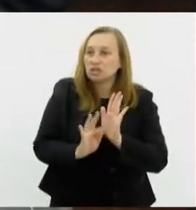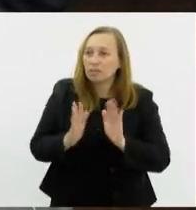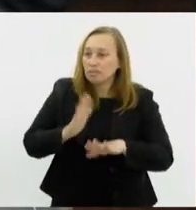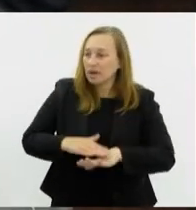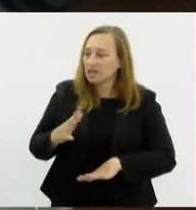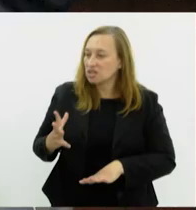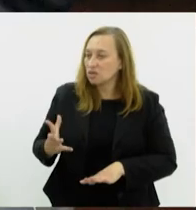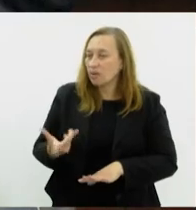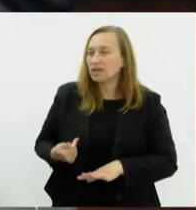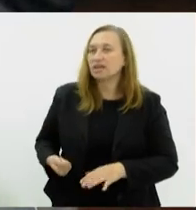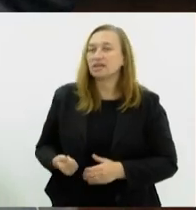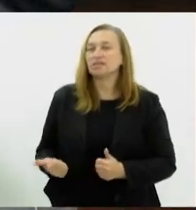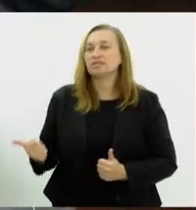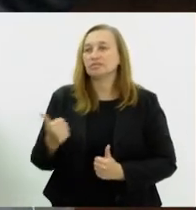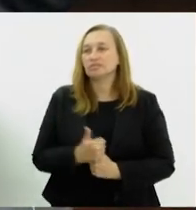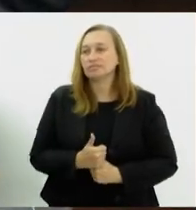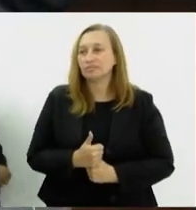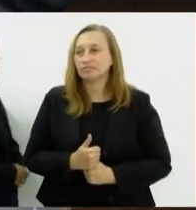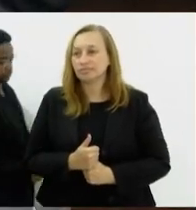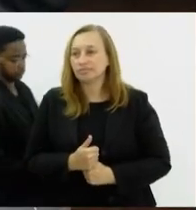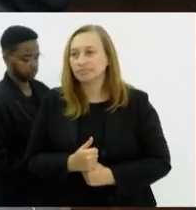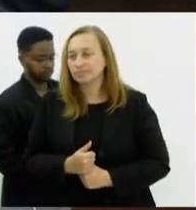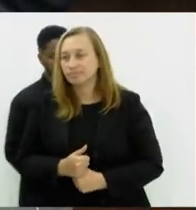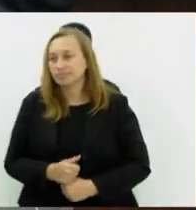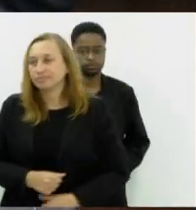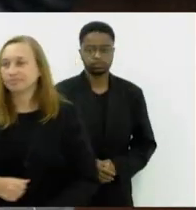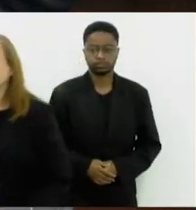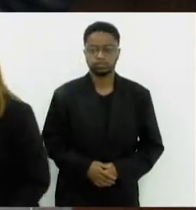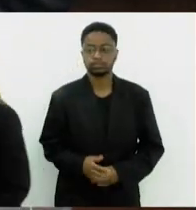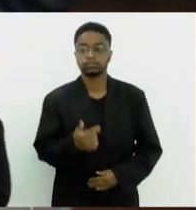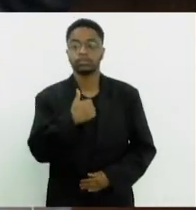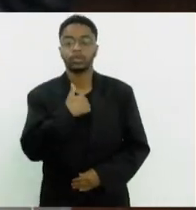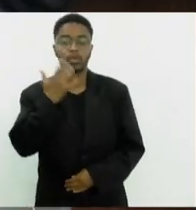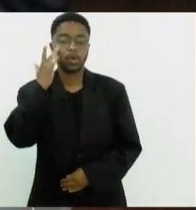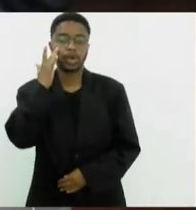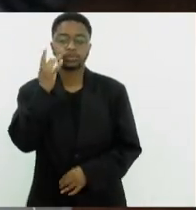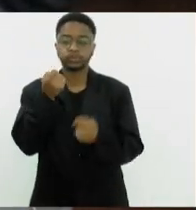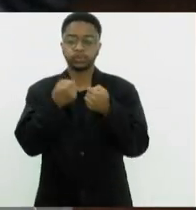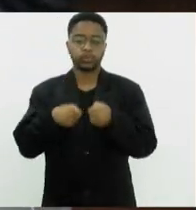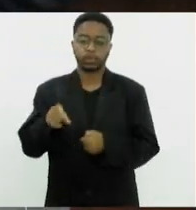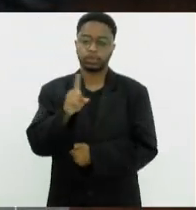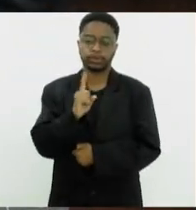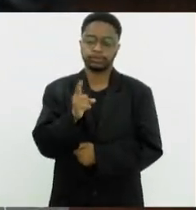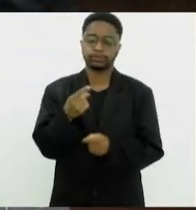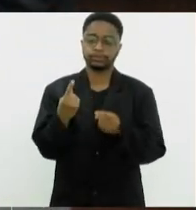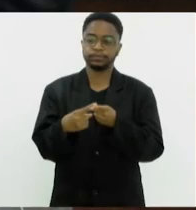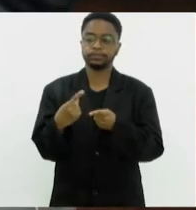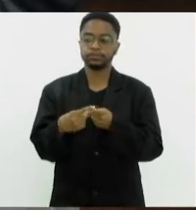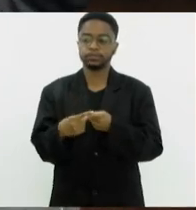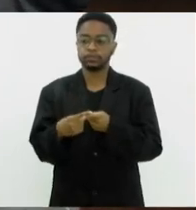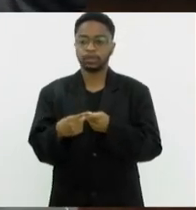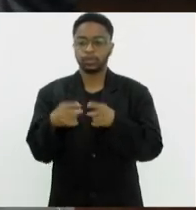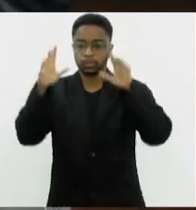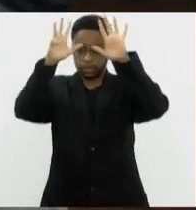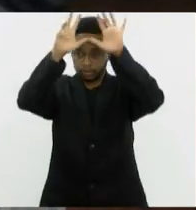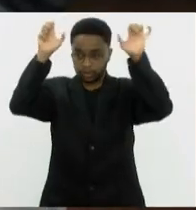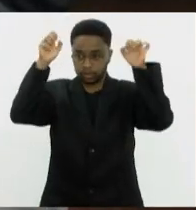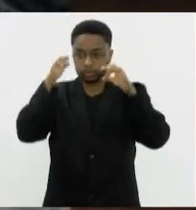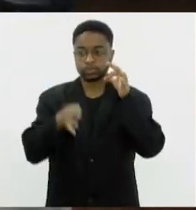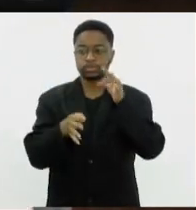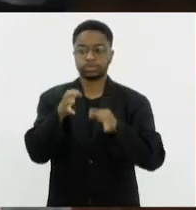assim, clareza. Eu considero que não há nem necessidade disso, porque o próprio Tribunal de Justiça